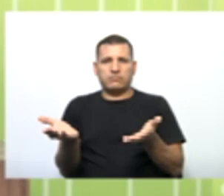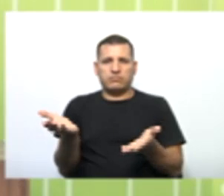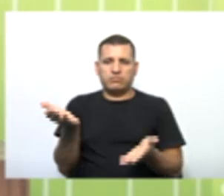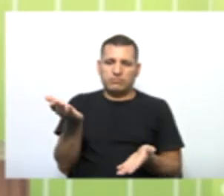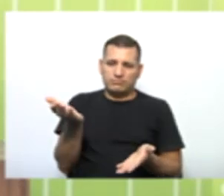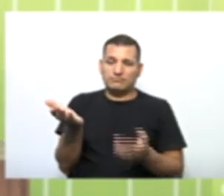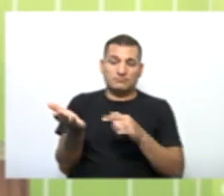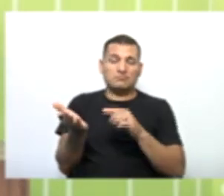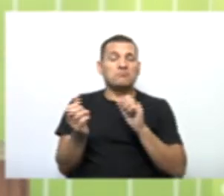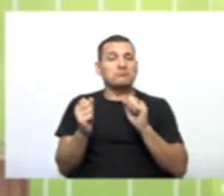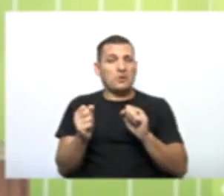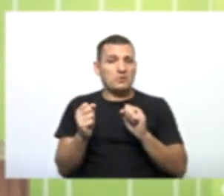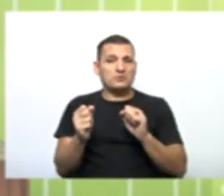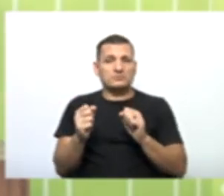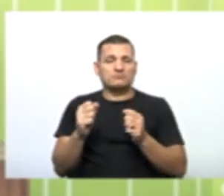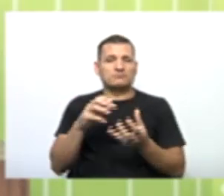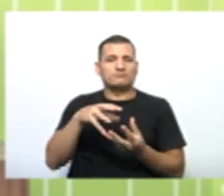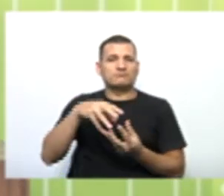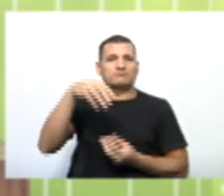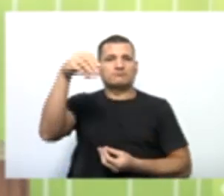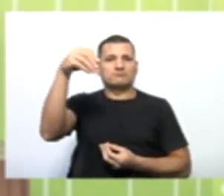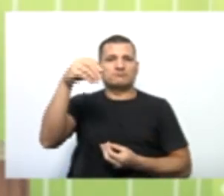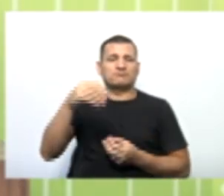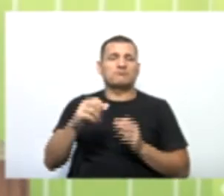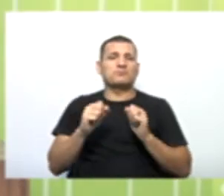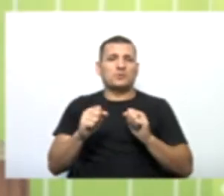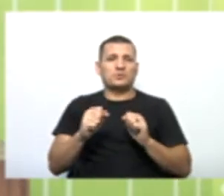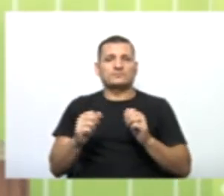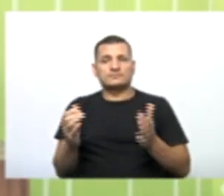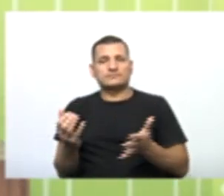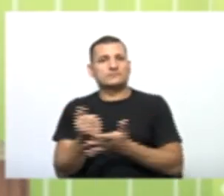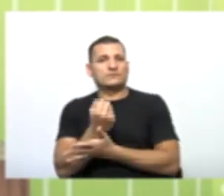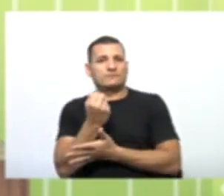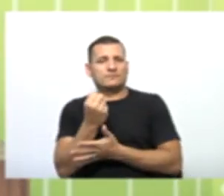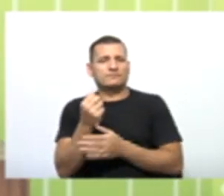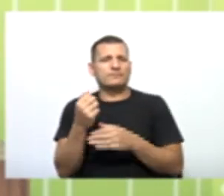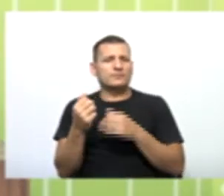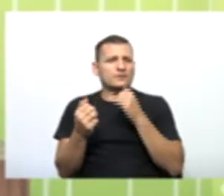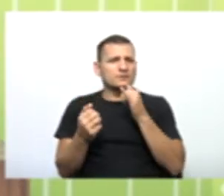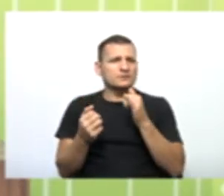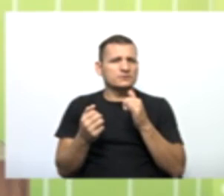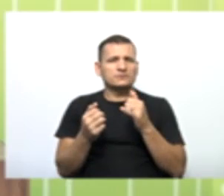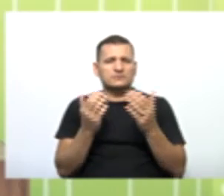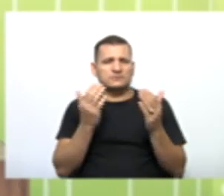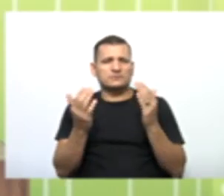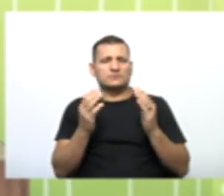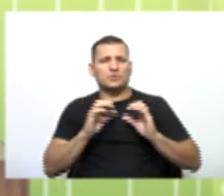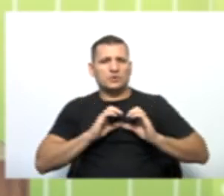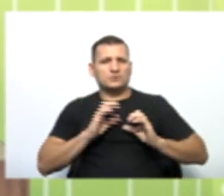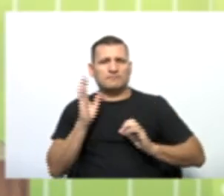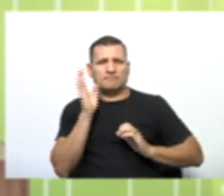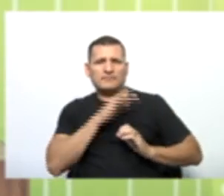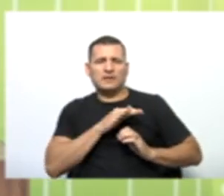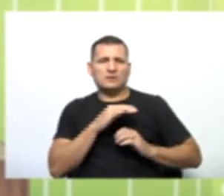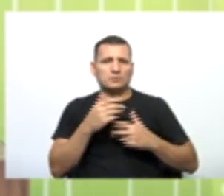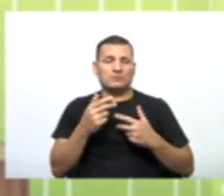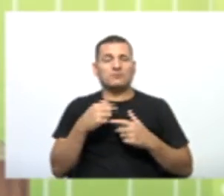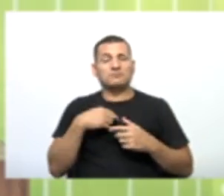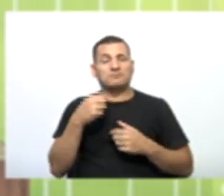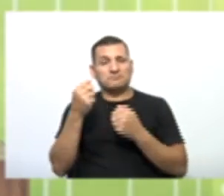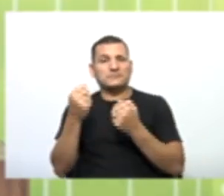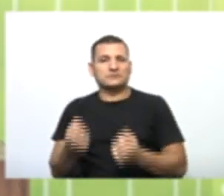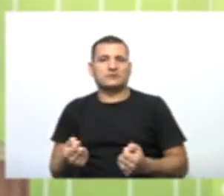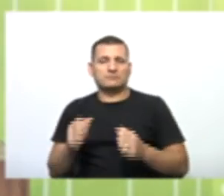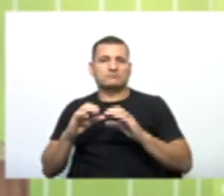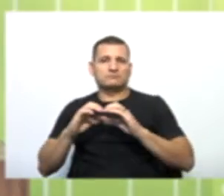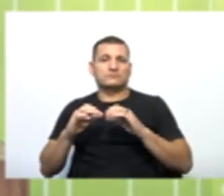história dizia? Você tinha um coração pesado se você fosse uma pessoa má, se você não foi uma pessoa boa em vida. Olha só, essa